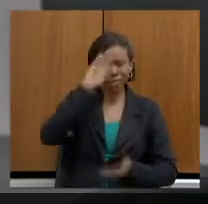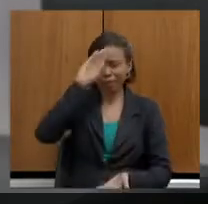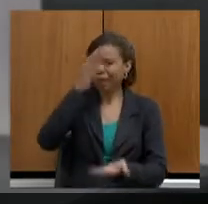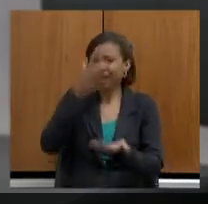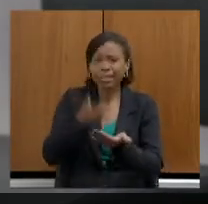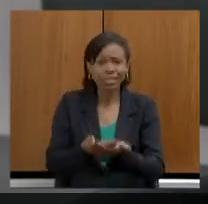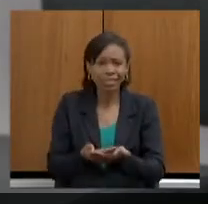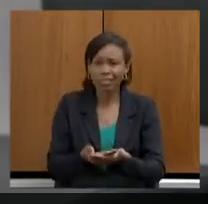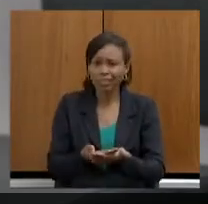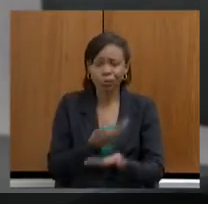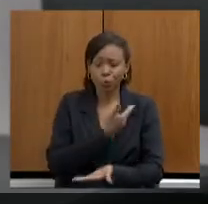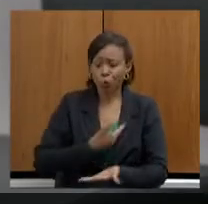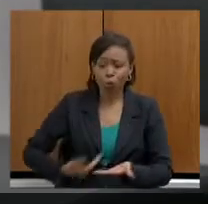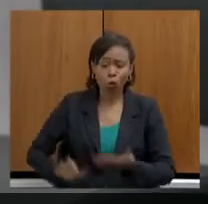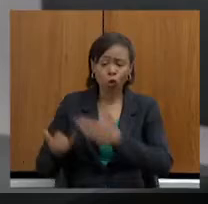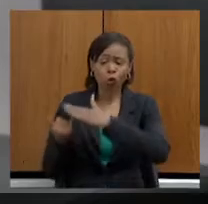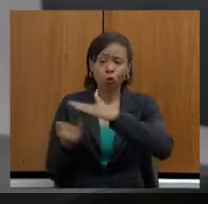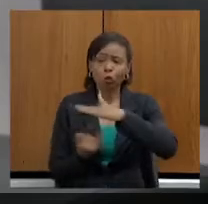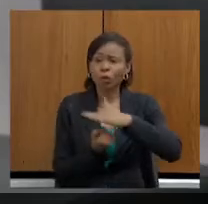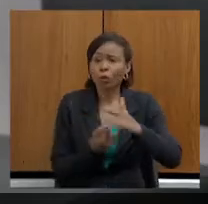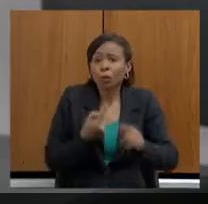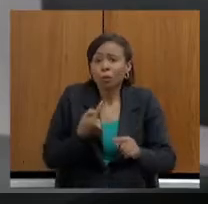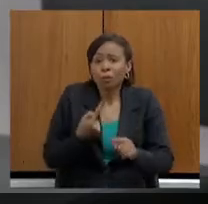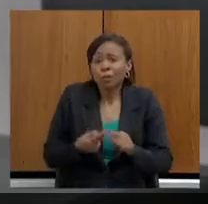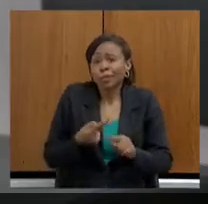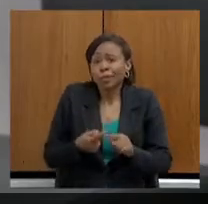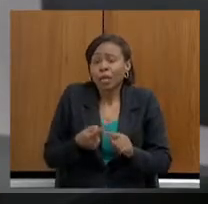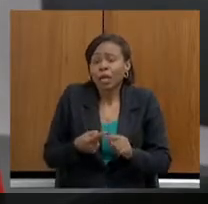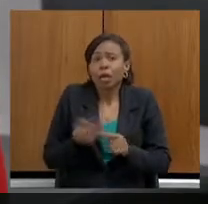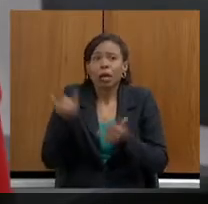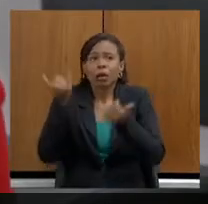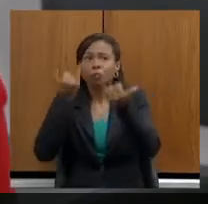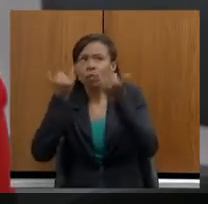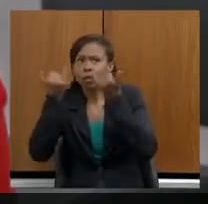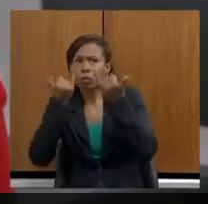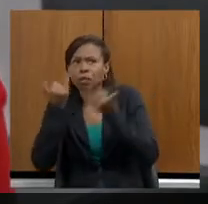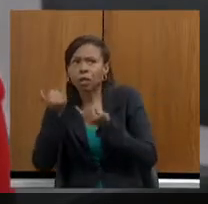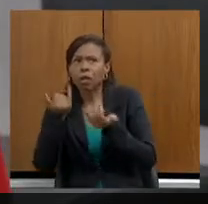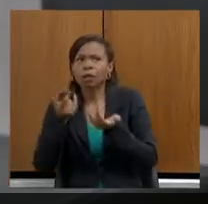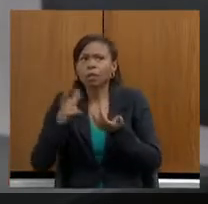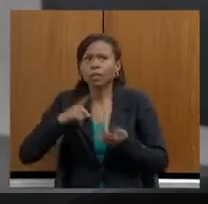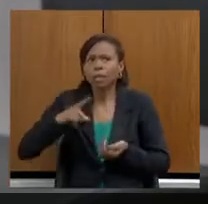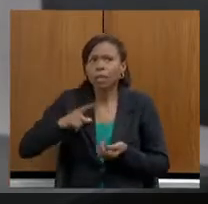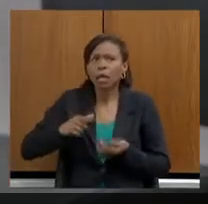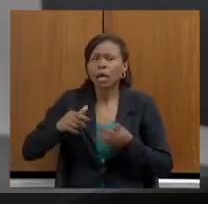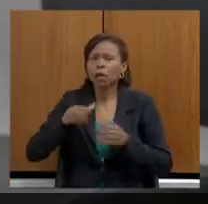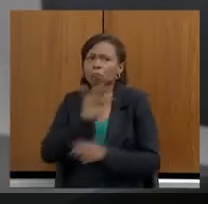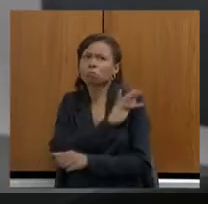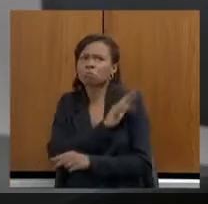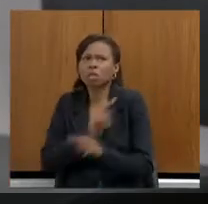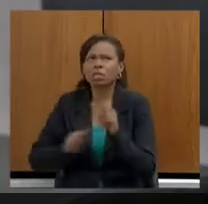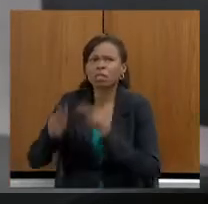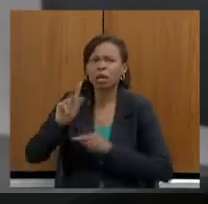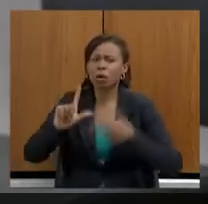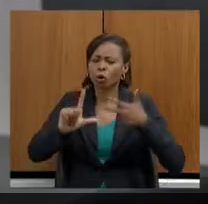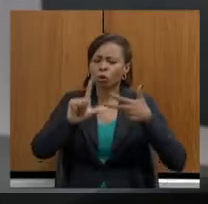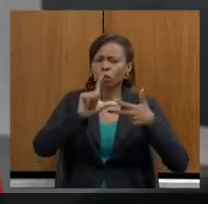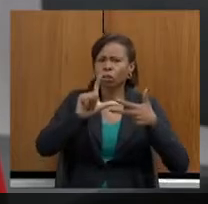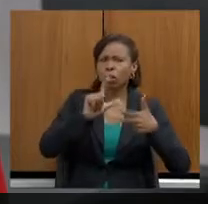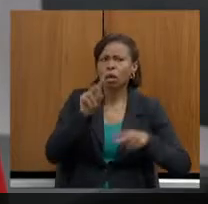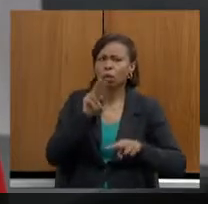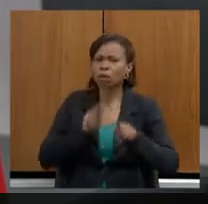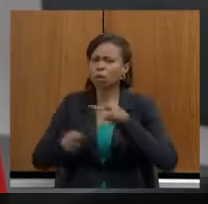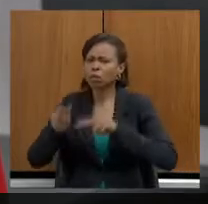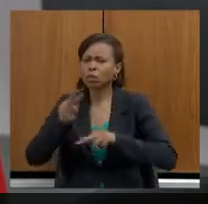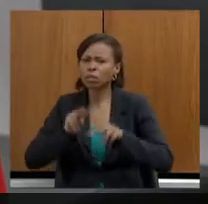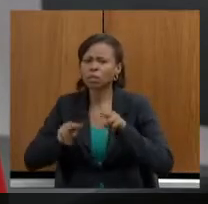instituições porque você tem informação você tem um tribunal para fiscalizar você tem um poder legislativo para fiscalizar